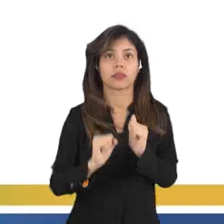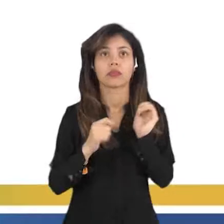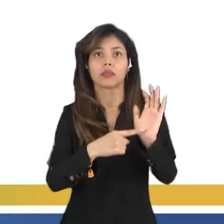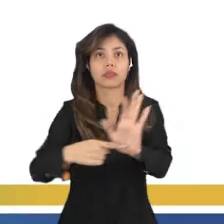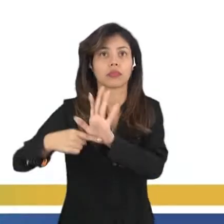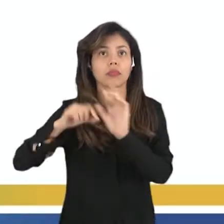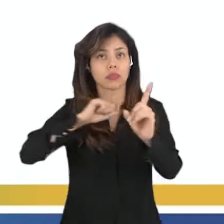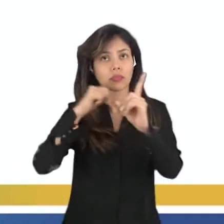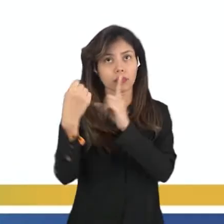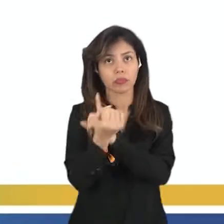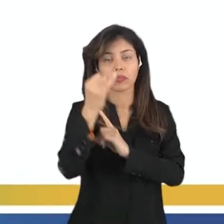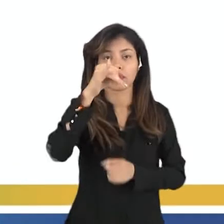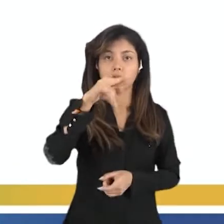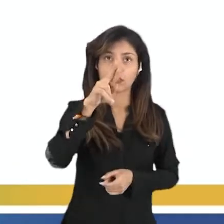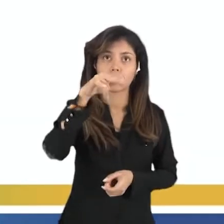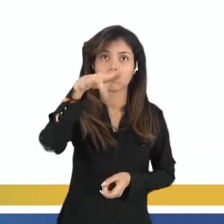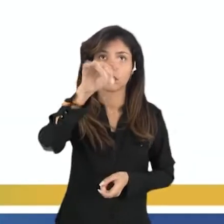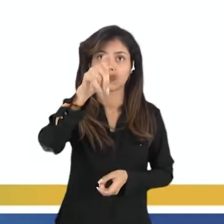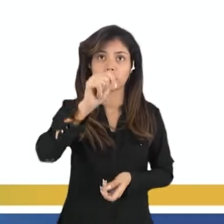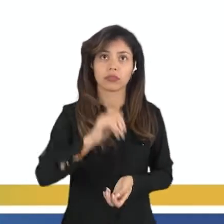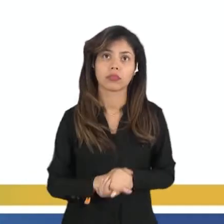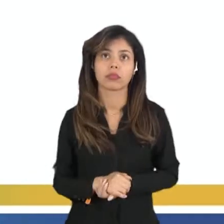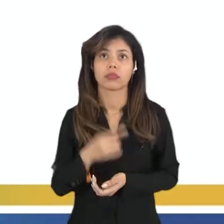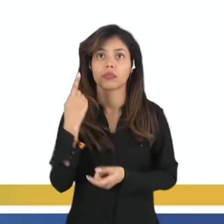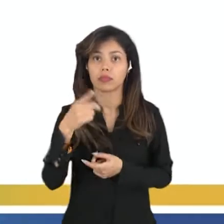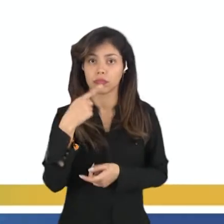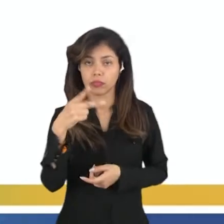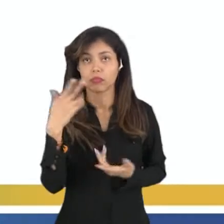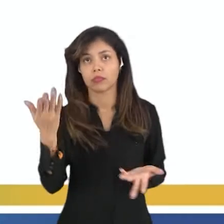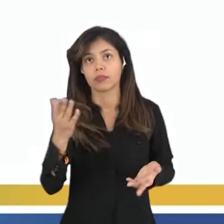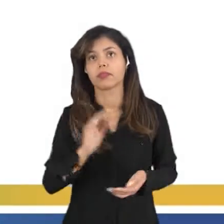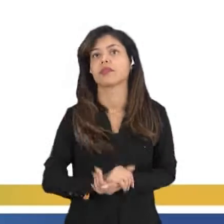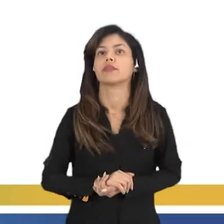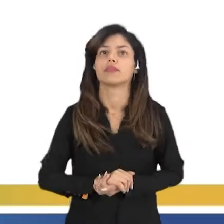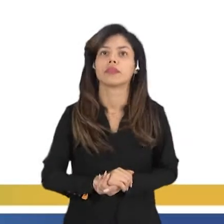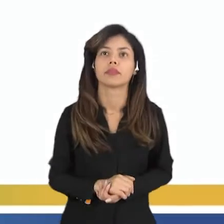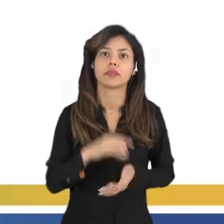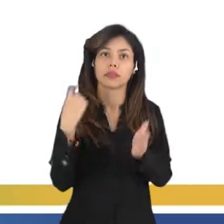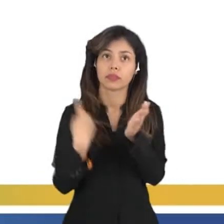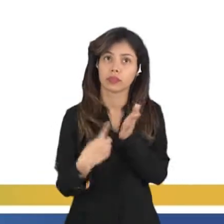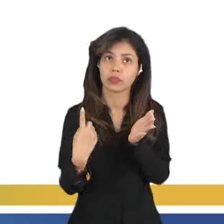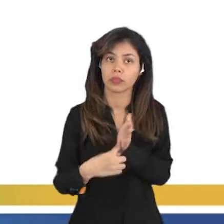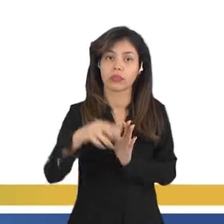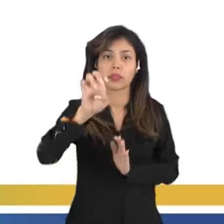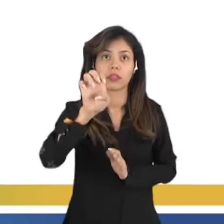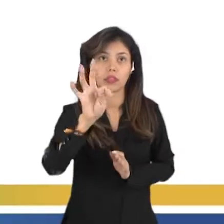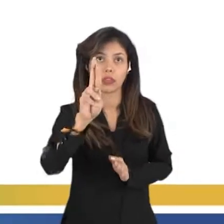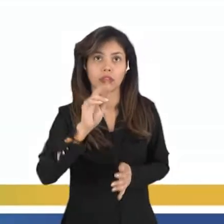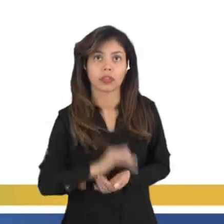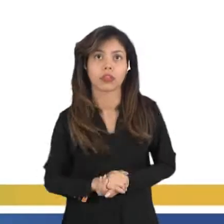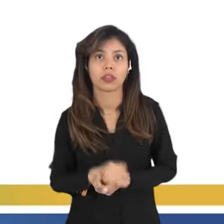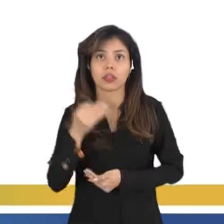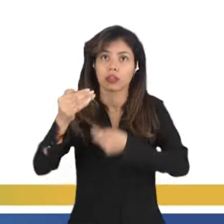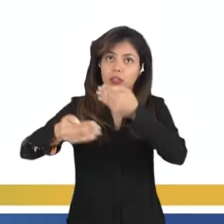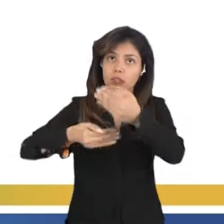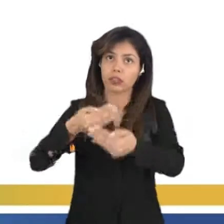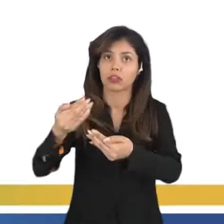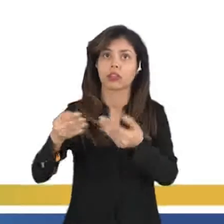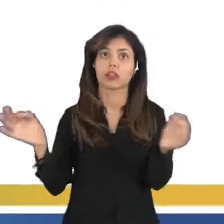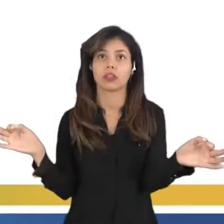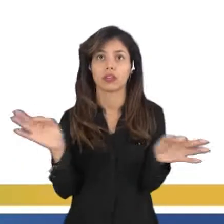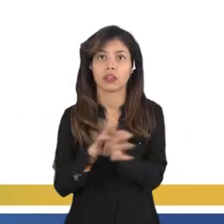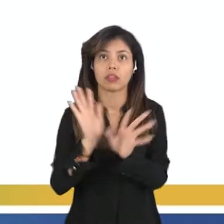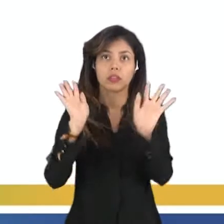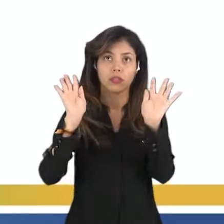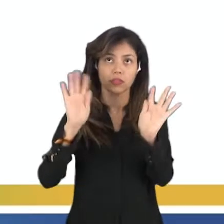ser verificado pela comunidade internacional, diz o comunicado. Este é o compromisso firme do ETA com um processo